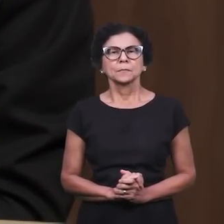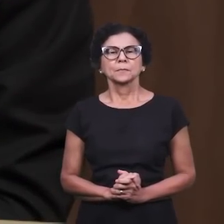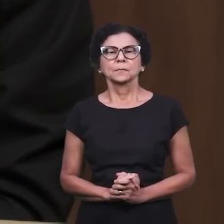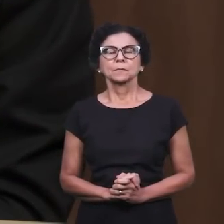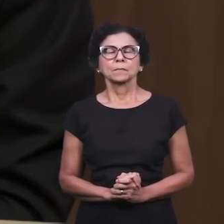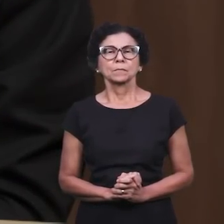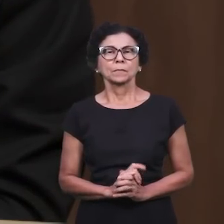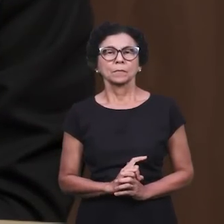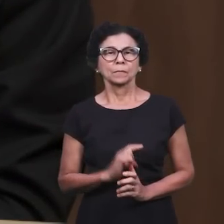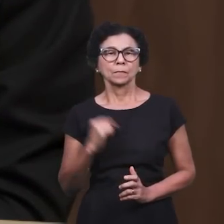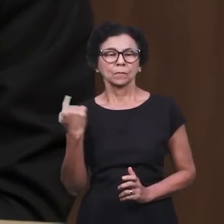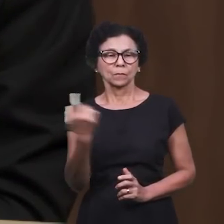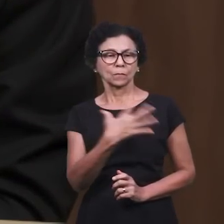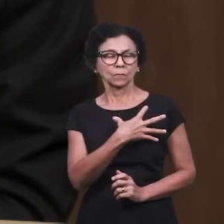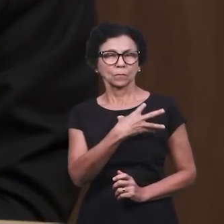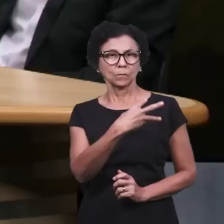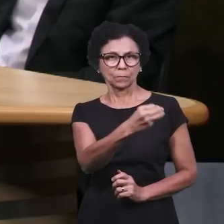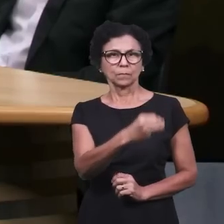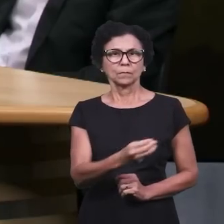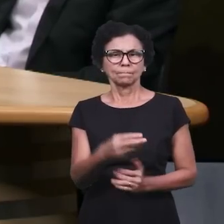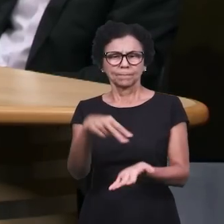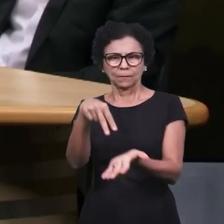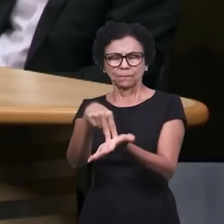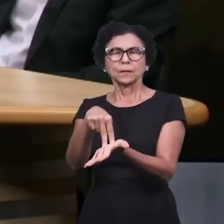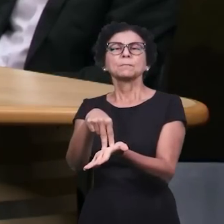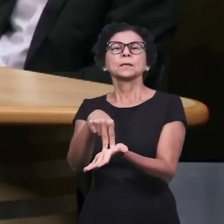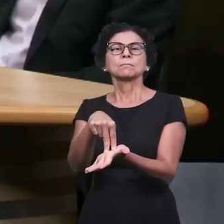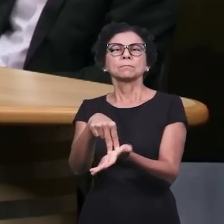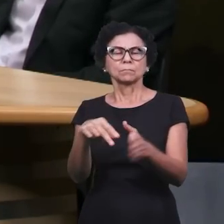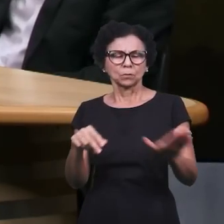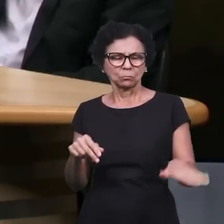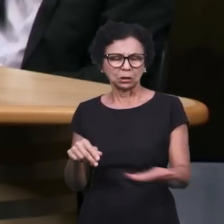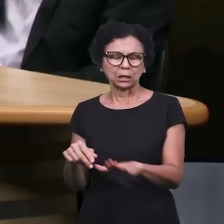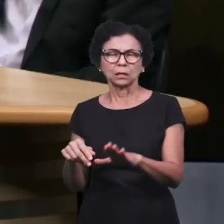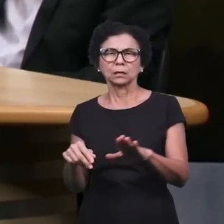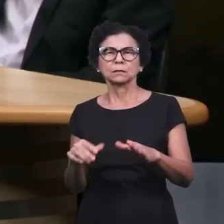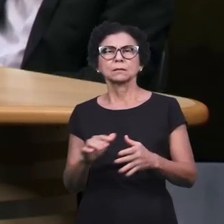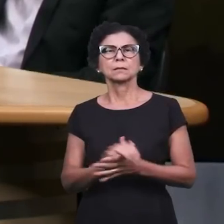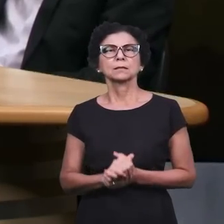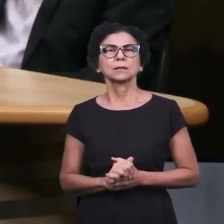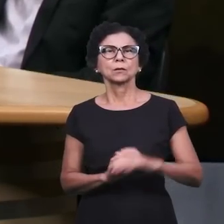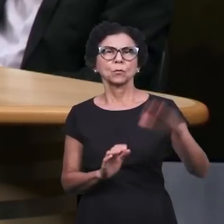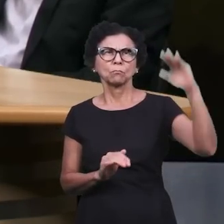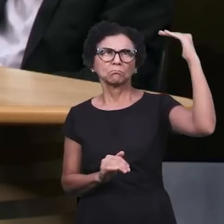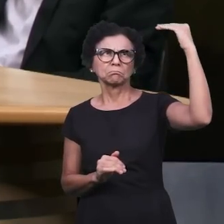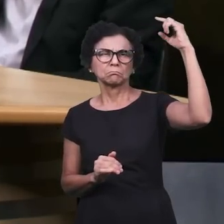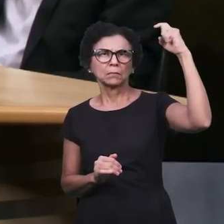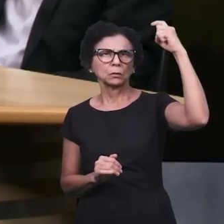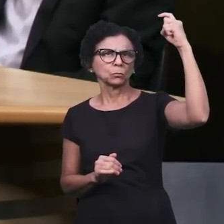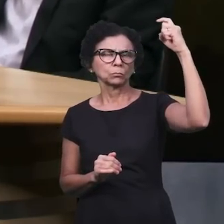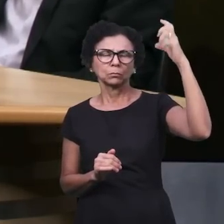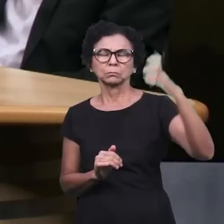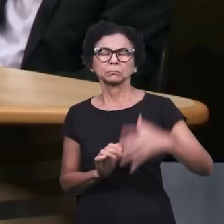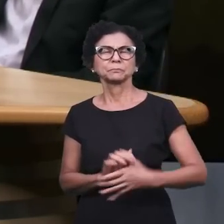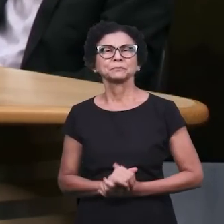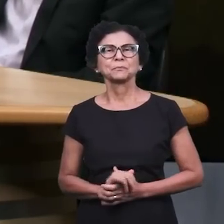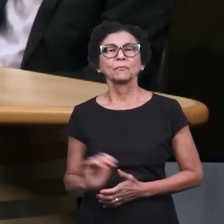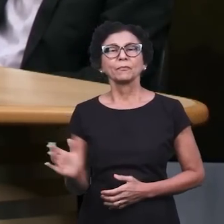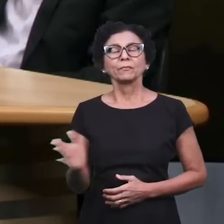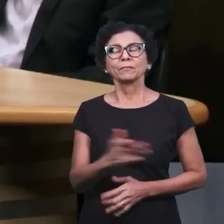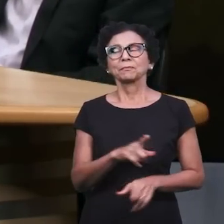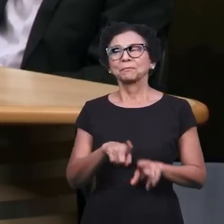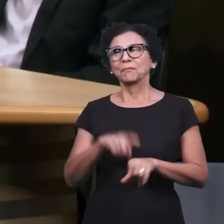crianças serem ponta firme, Exatamente. não é verdade? Eu me lembrei, pastor Marcelo, pastor Rodolfo, recentemente foi contada uma